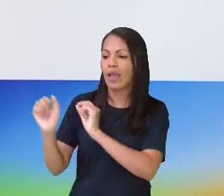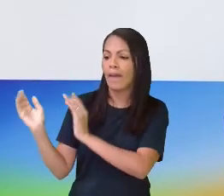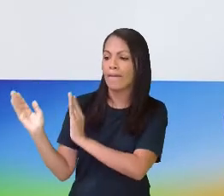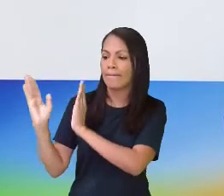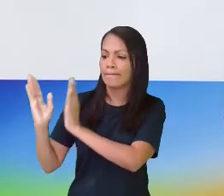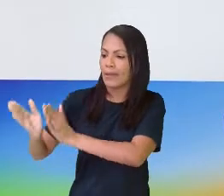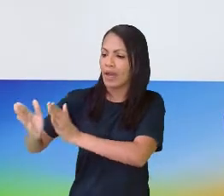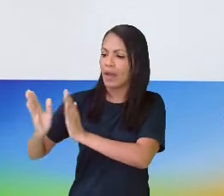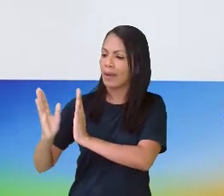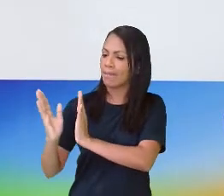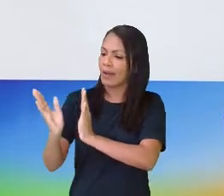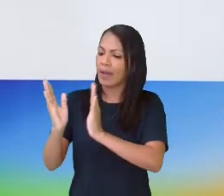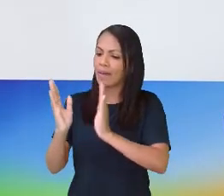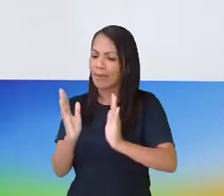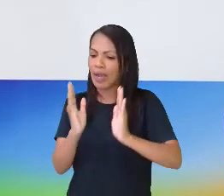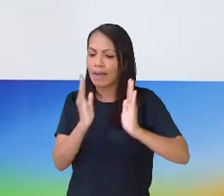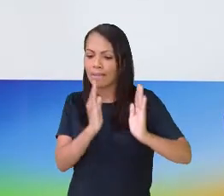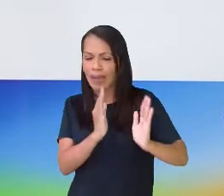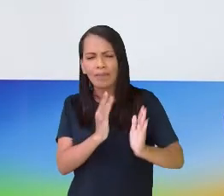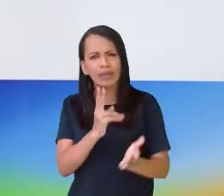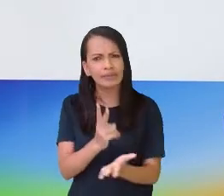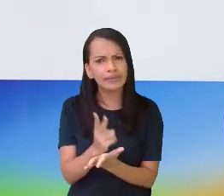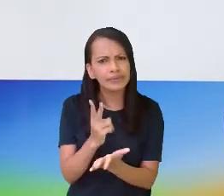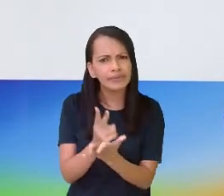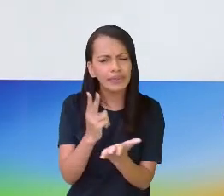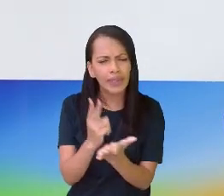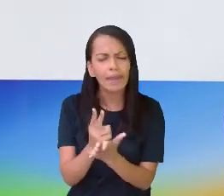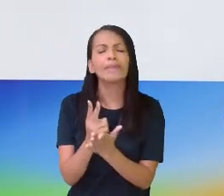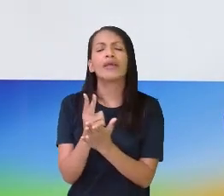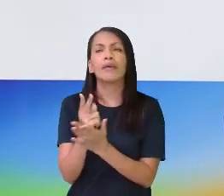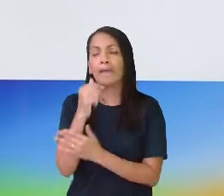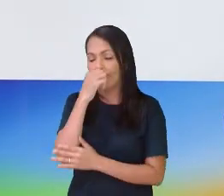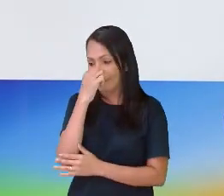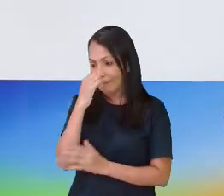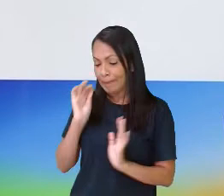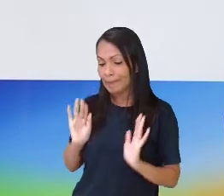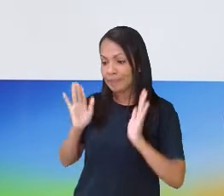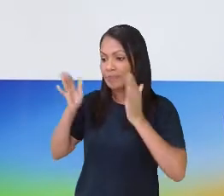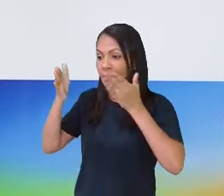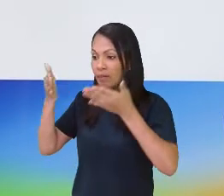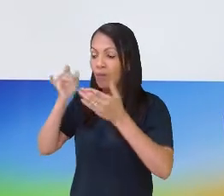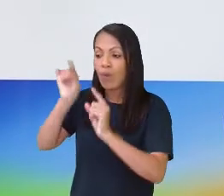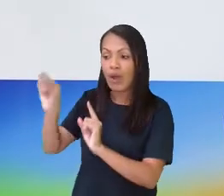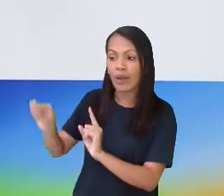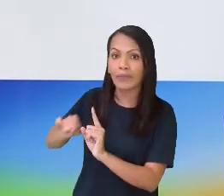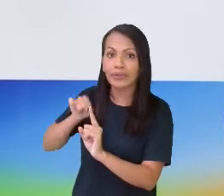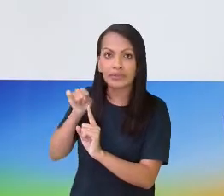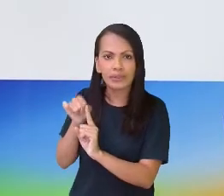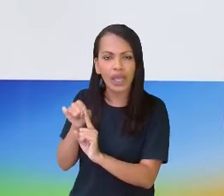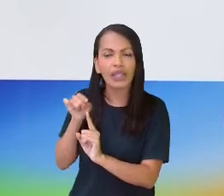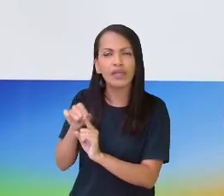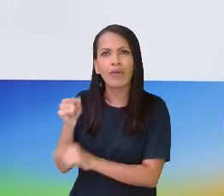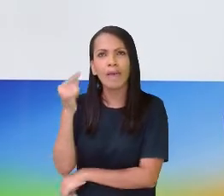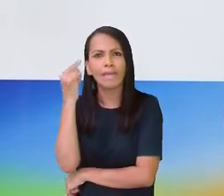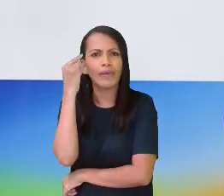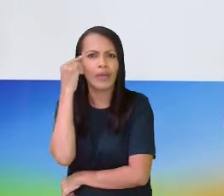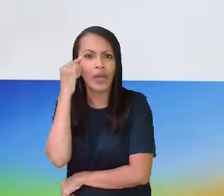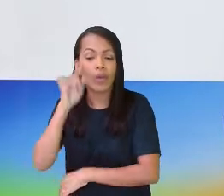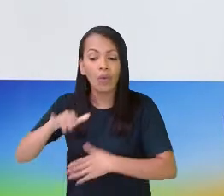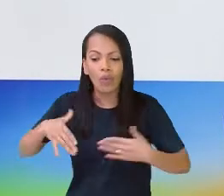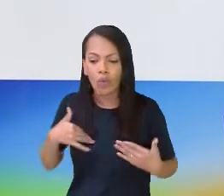eu já falei, de forma regular e voltada de verdade para os objetivos que a gente traçou quando a